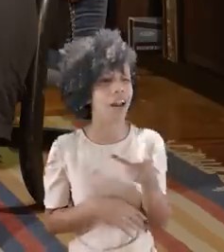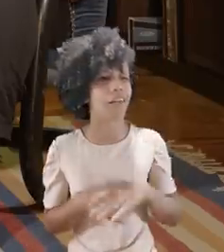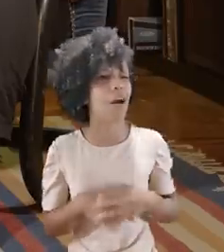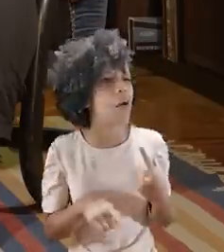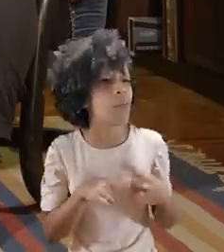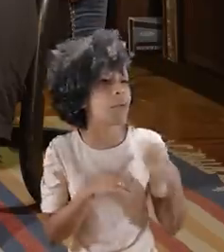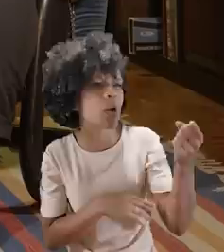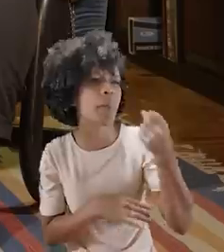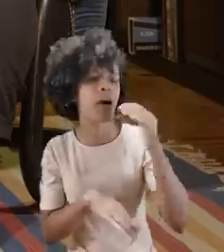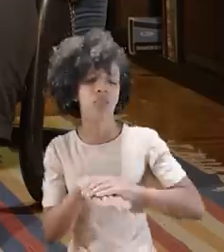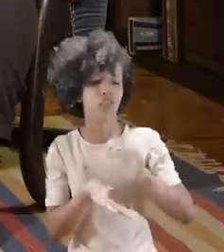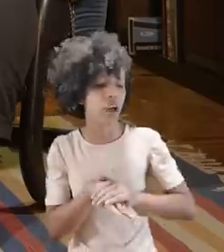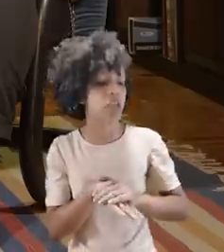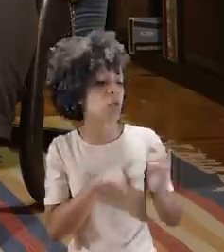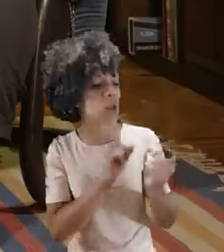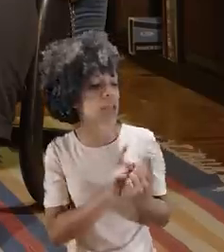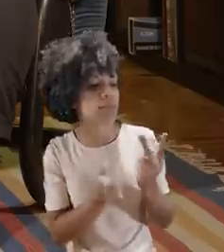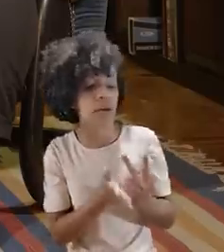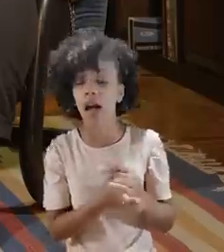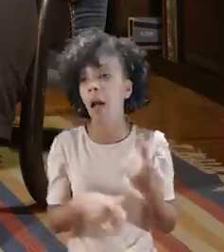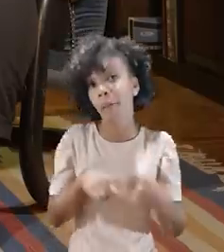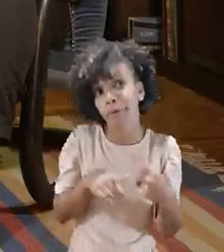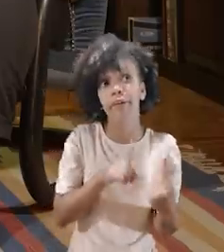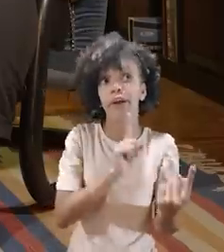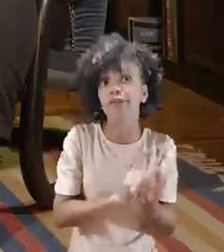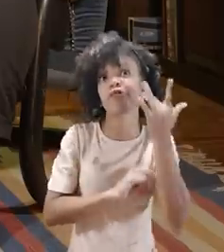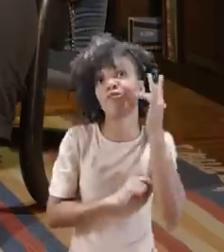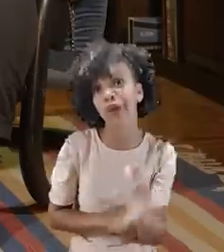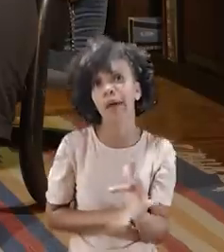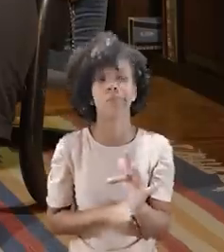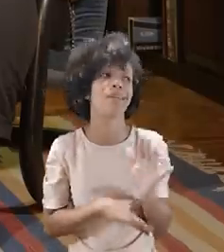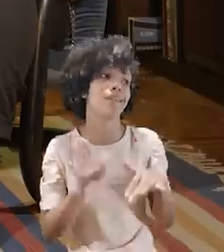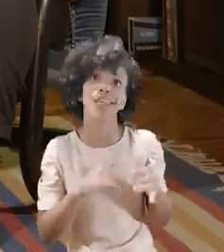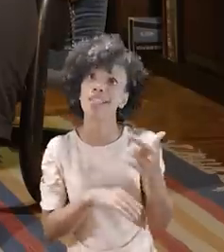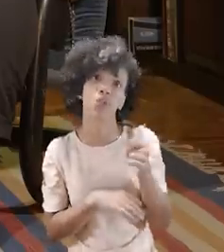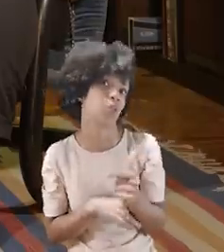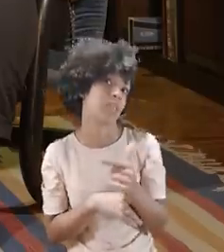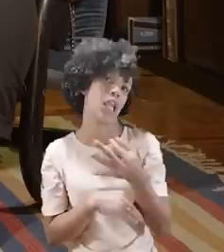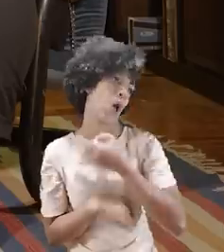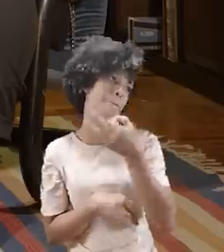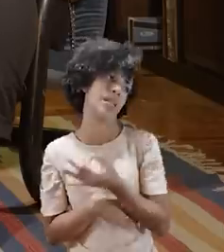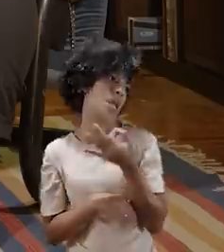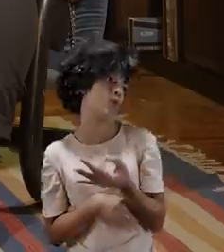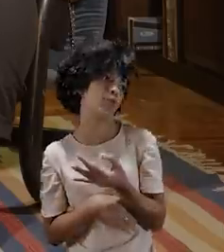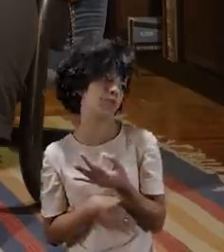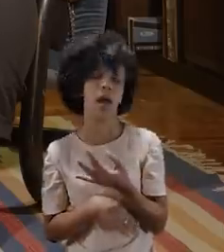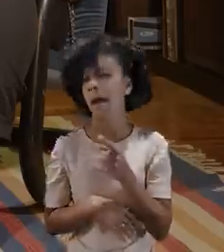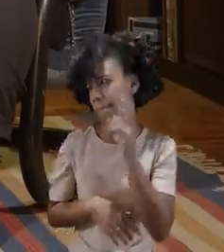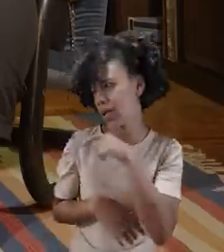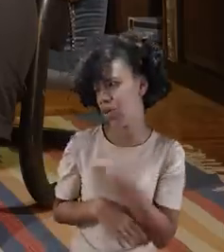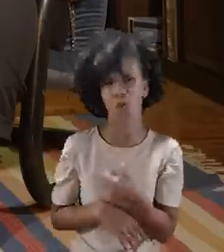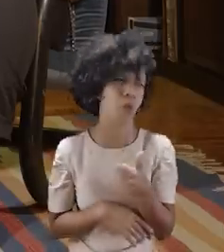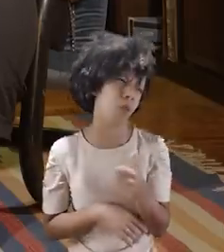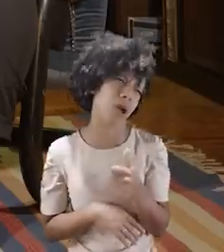assim por quê que o bar não faz aquilo que o cliente perde porque nem sempre o cliente sabe o que quer que mexer nisso ele tem razão não tem razão até quando o cliente tem sempre